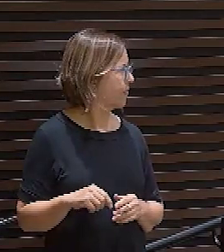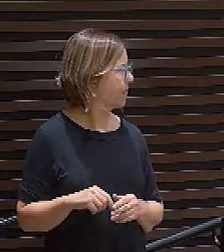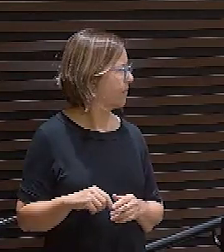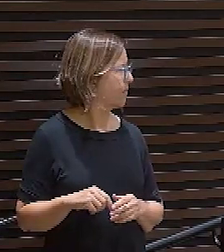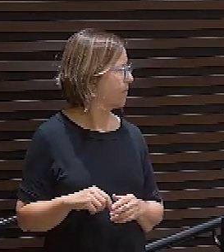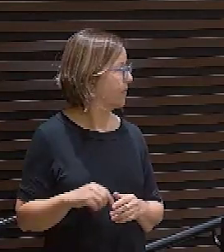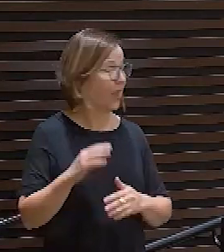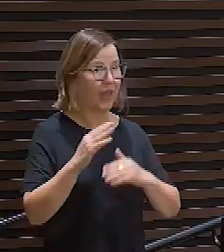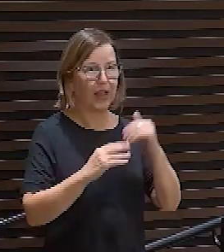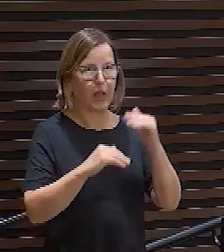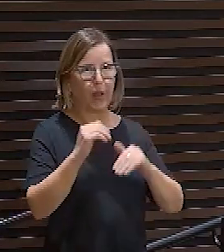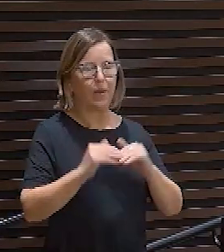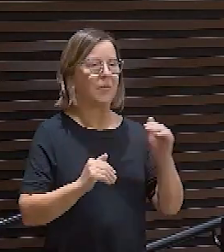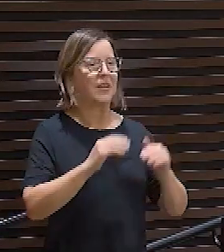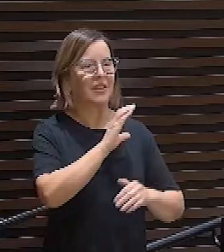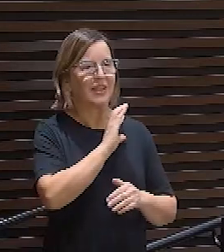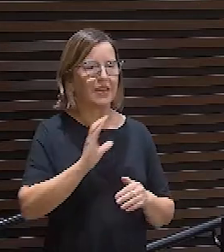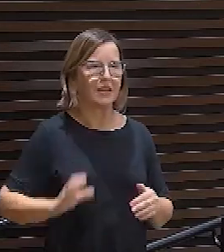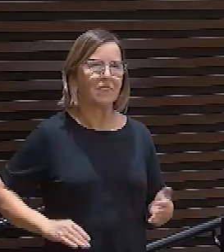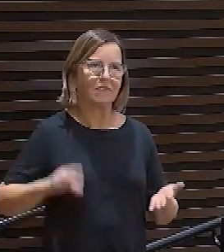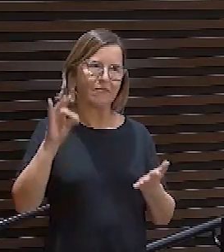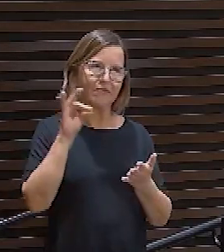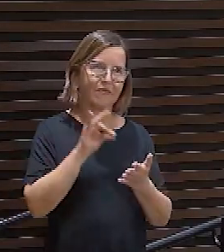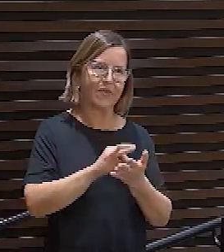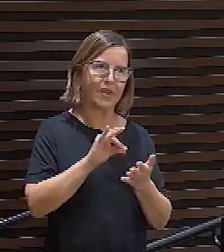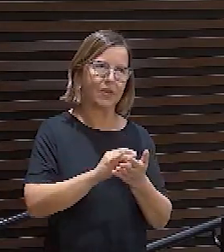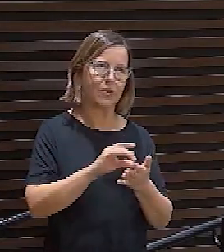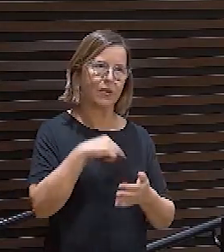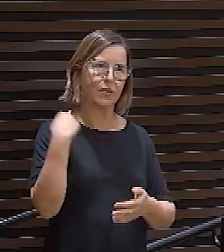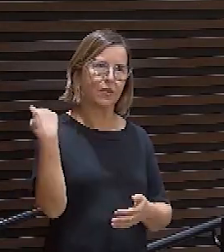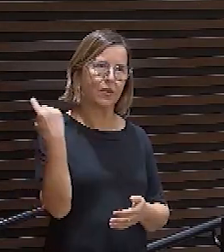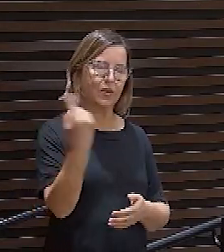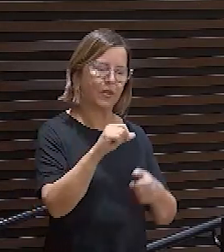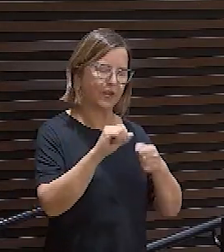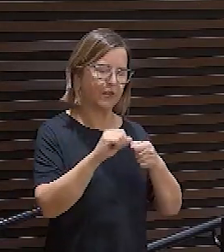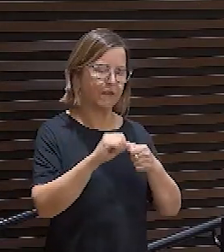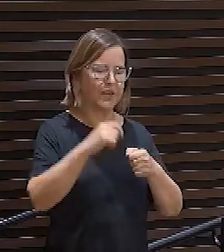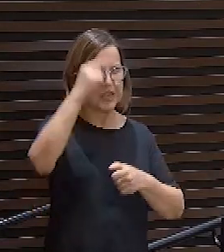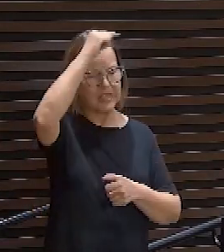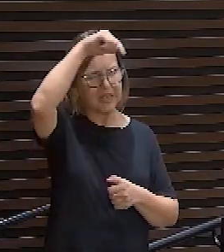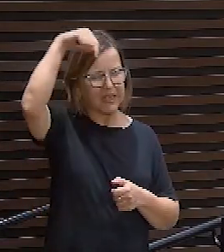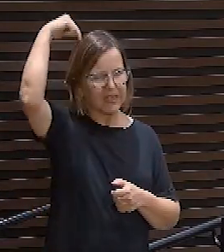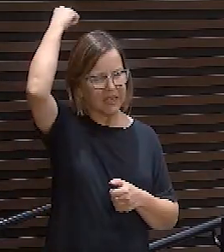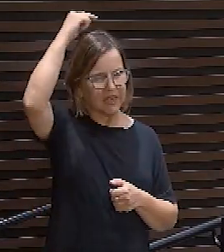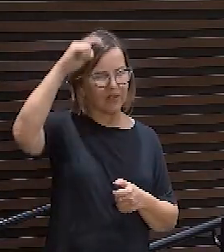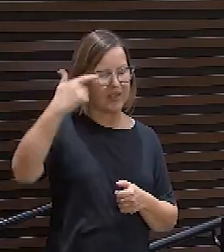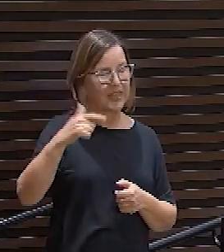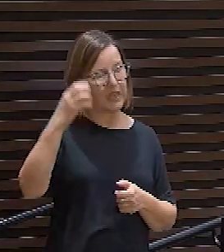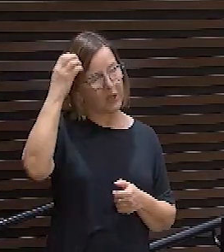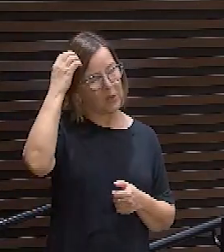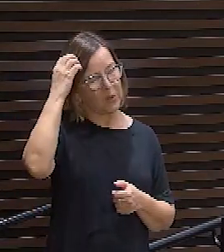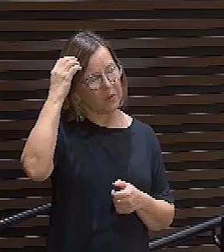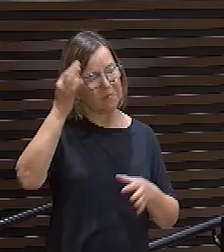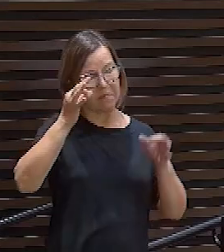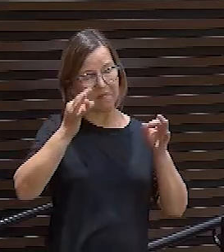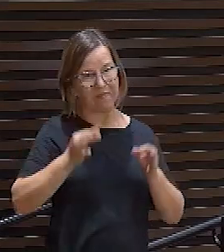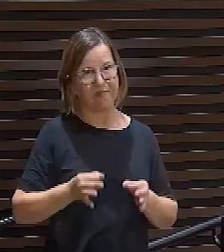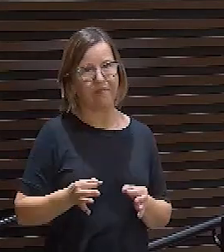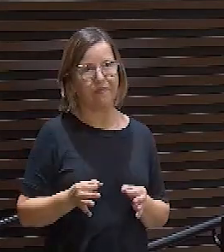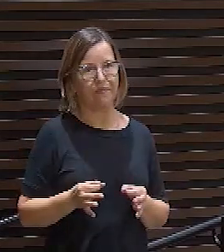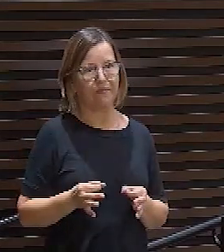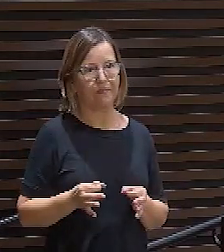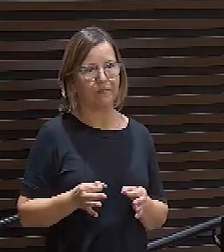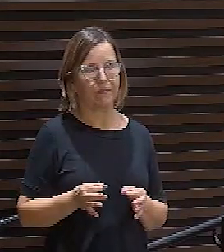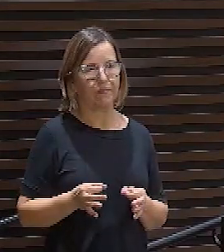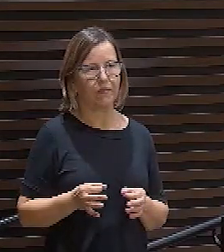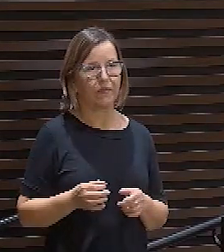A obra de Cristo, de fato, nos tornou santos, inculpáveis e irrepreensíveis. Porque